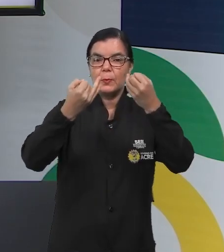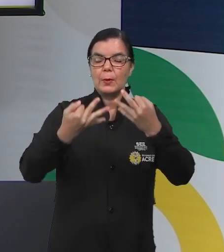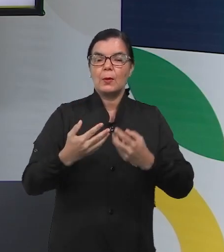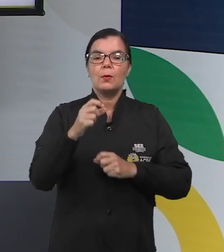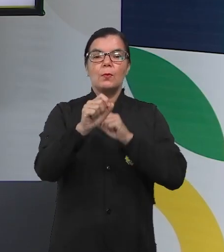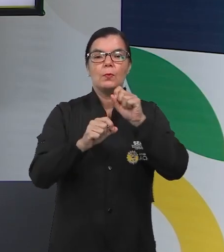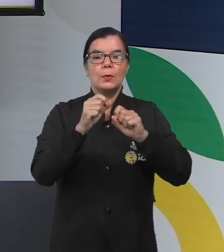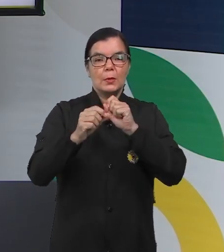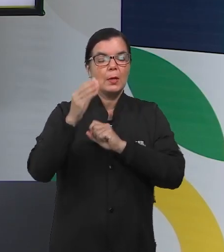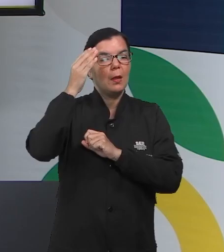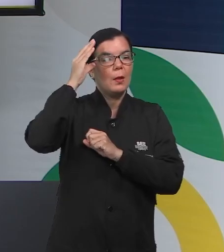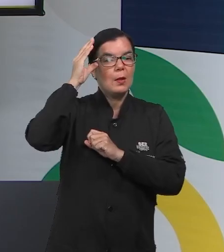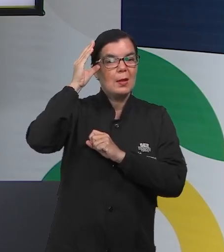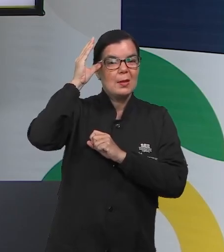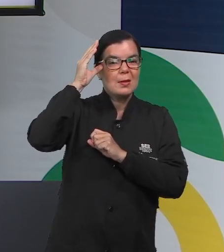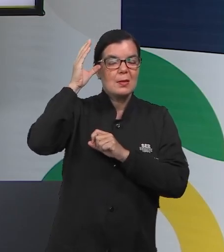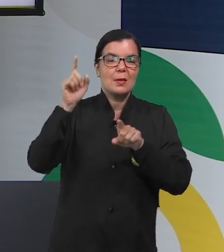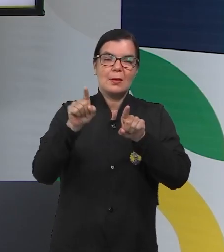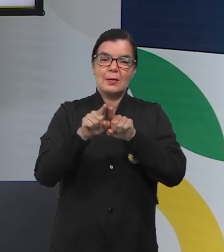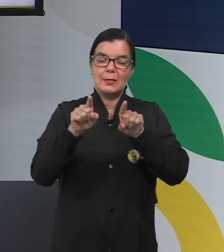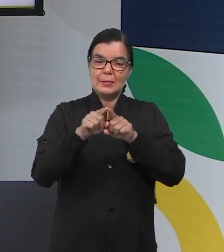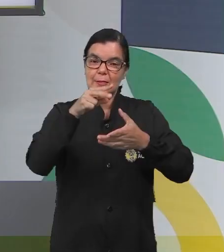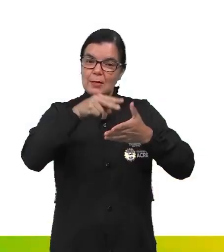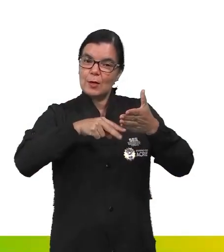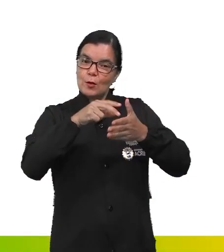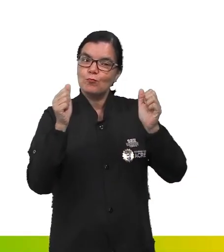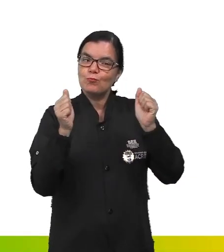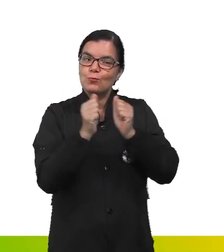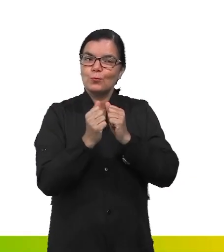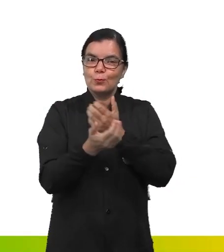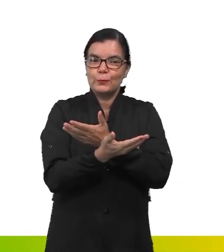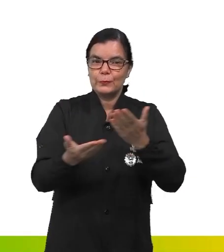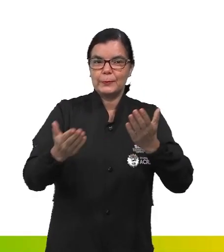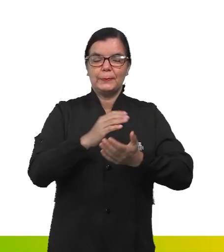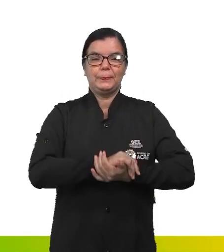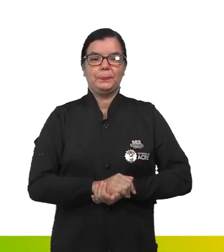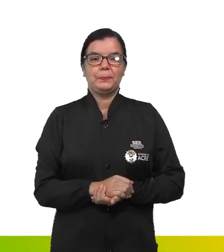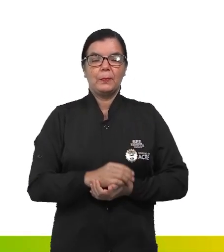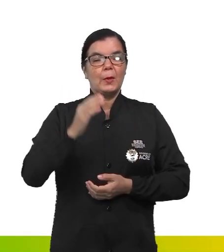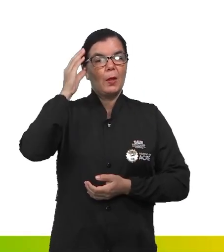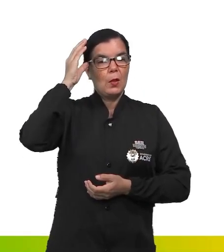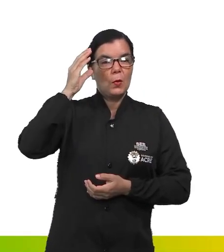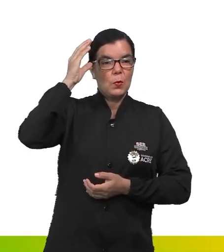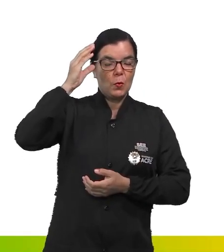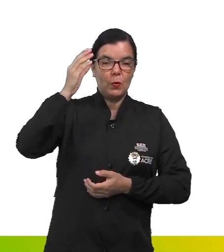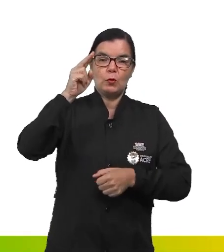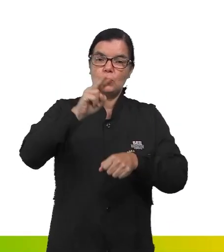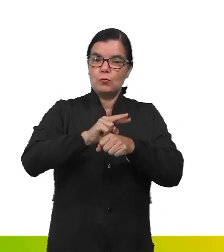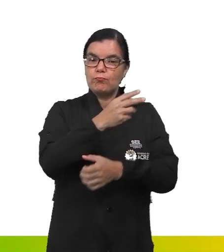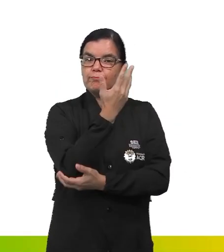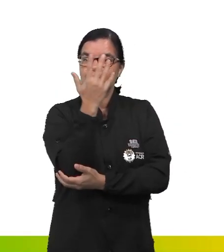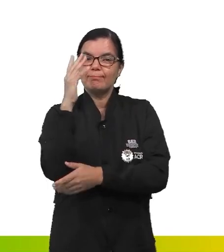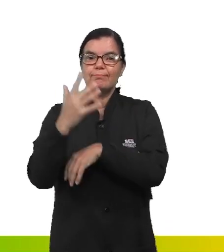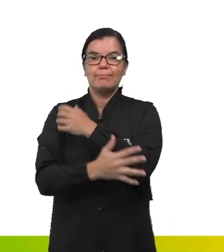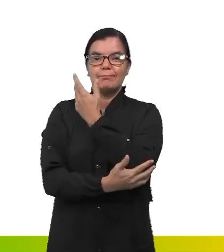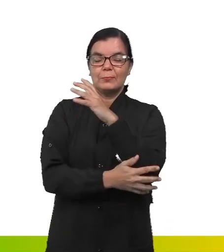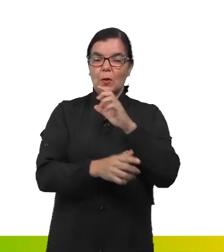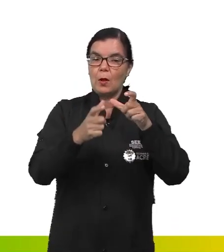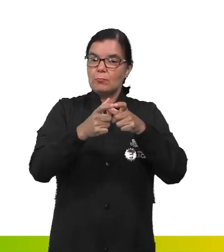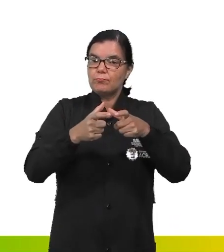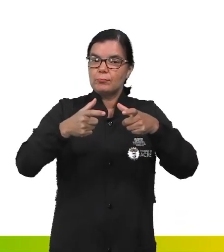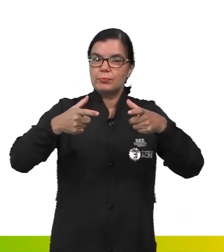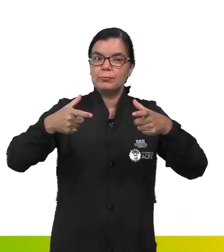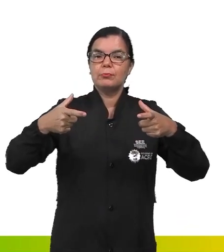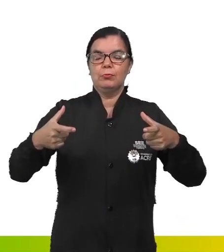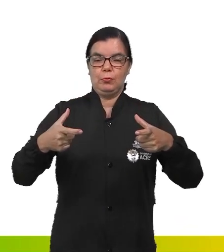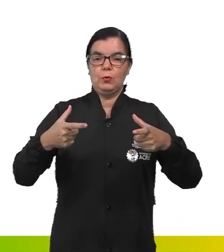é consciência ecológica. Quero ler junto com vocês. Vamos lá. Consciência ecológica, pessoal, é uma dimensão